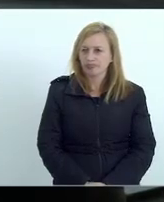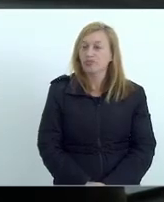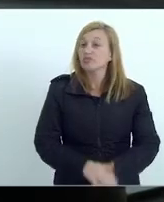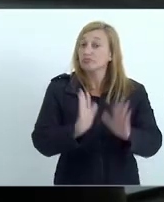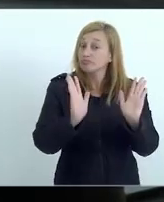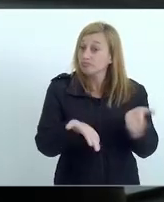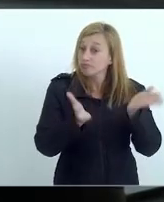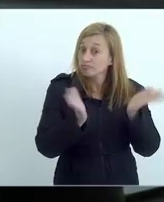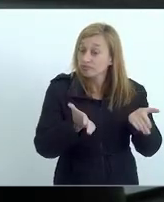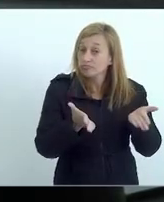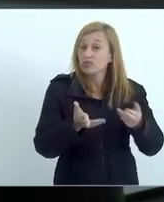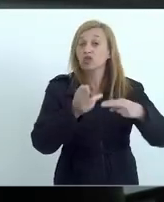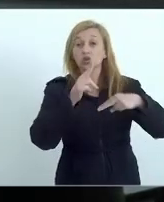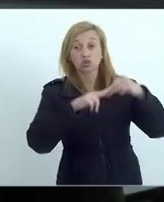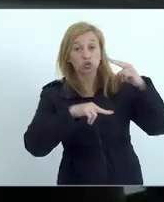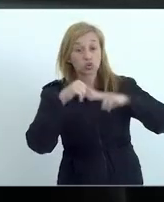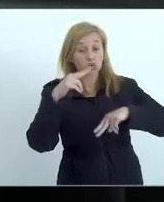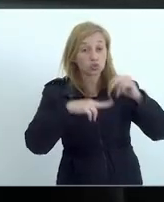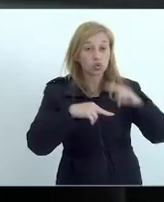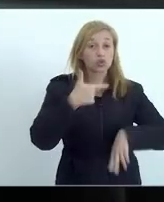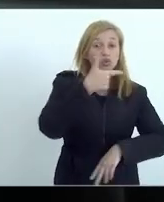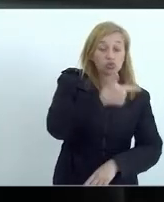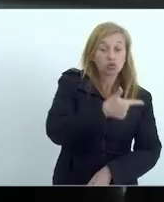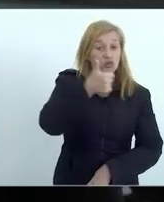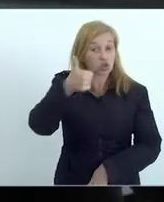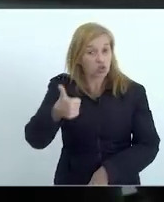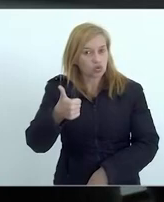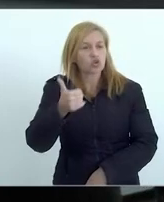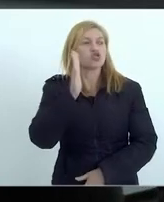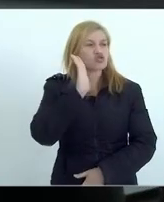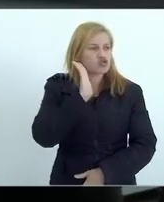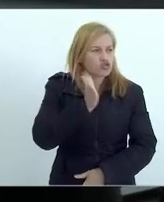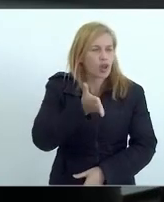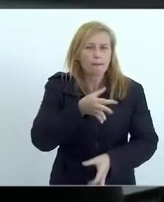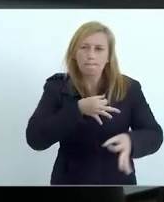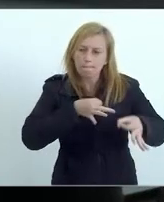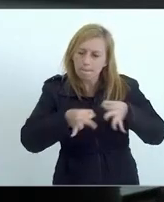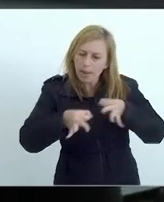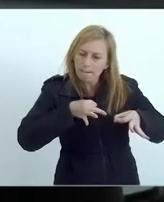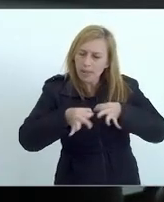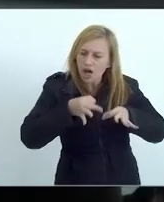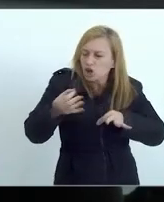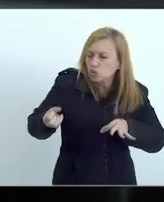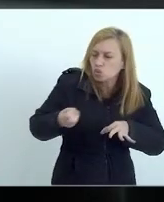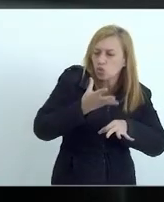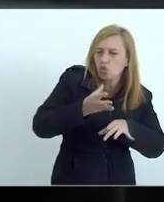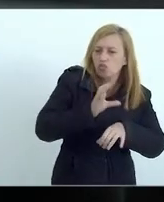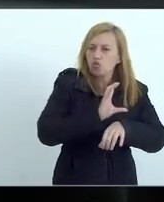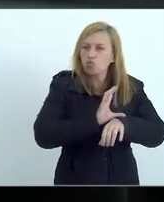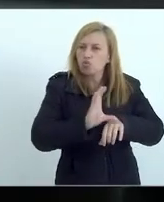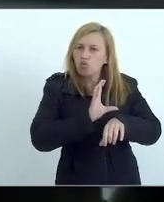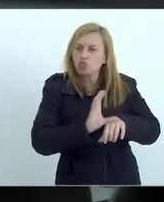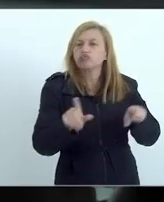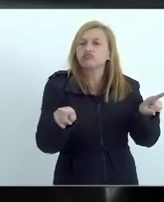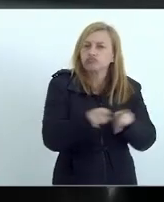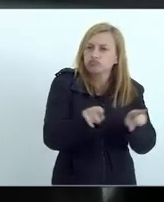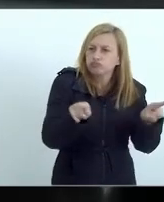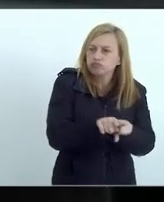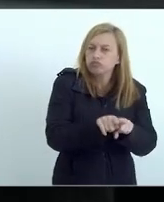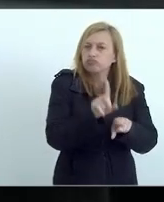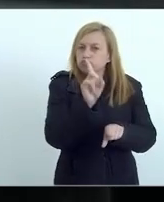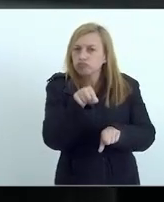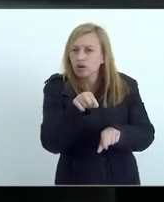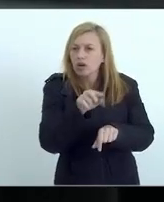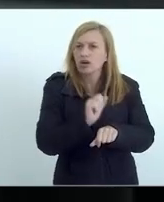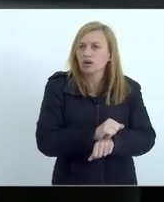e agora em junho de 2021 nós já programamos um novo curso que também